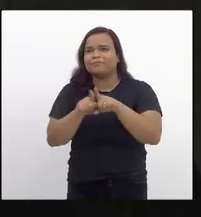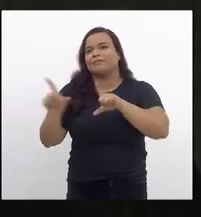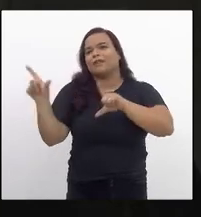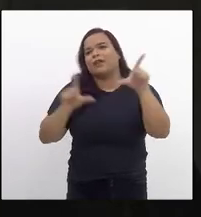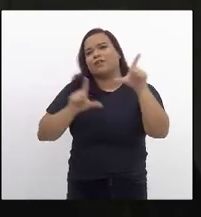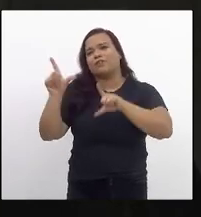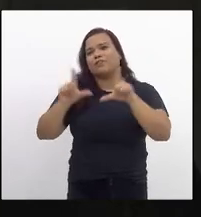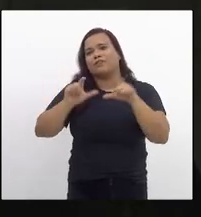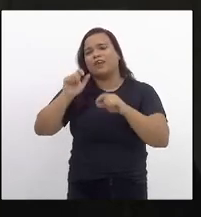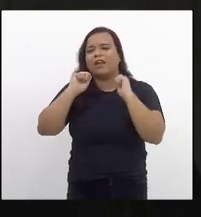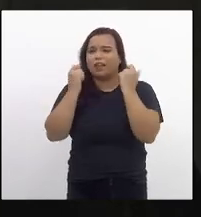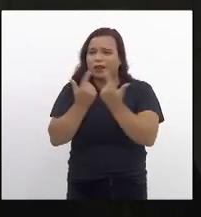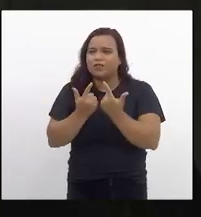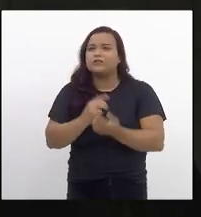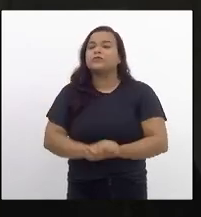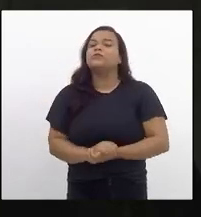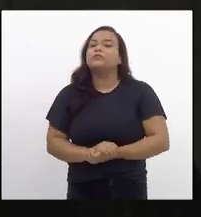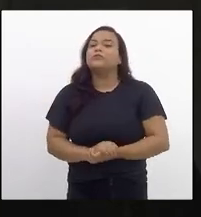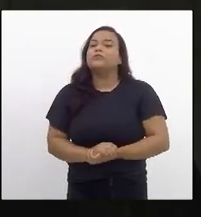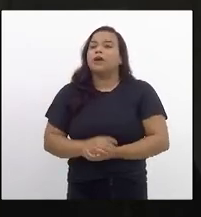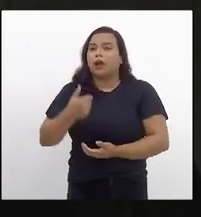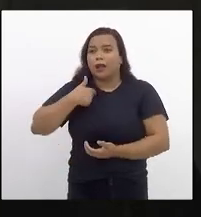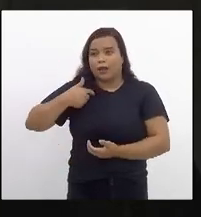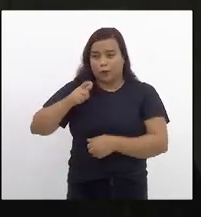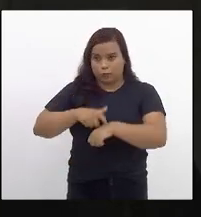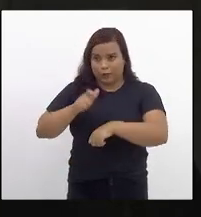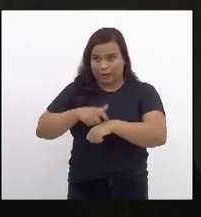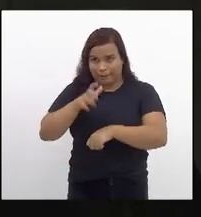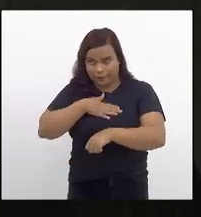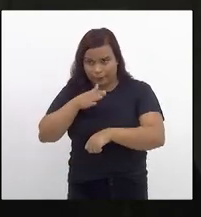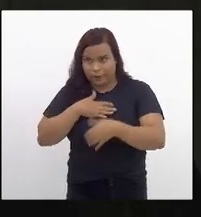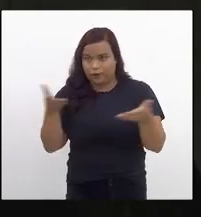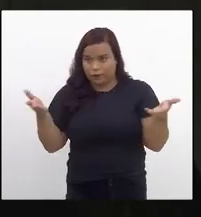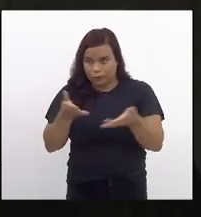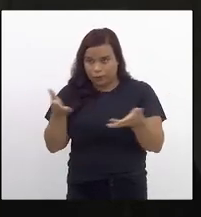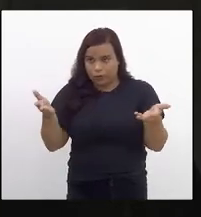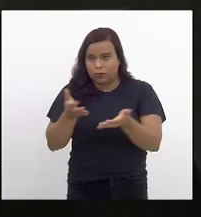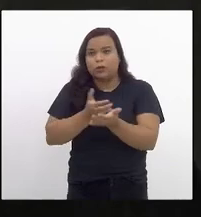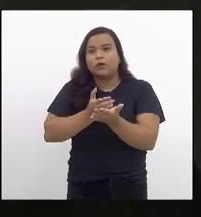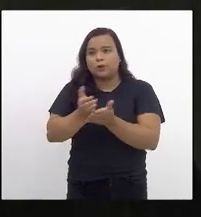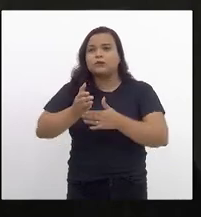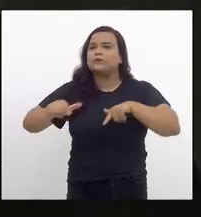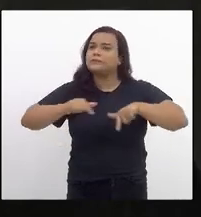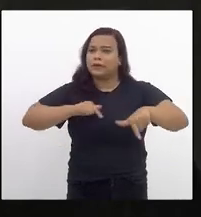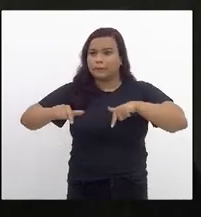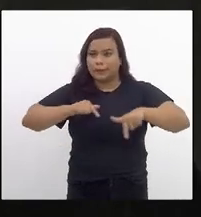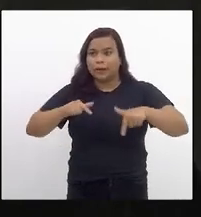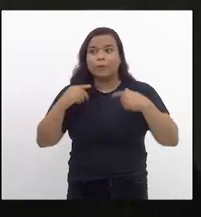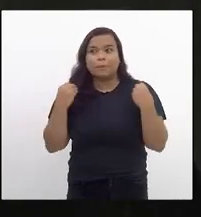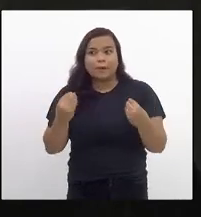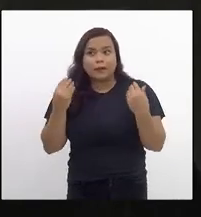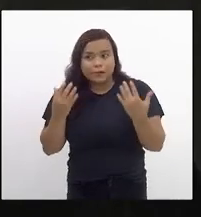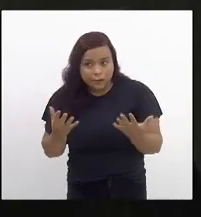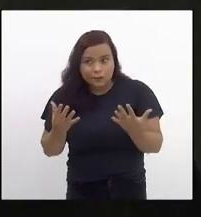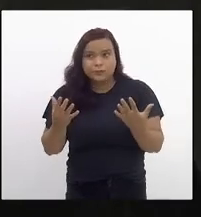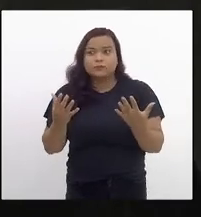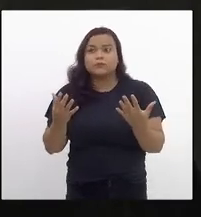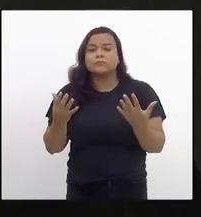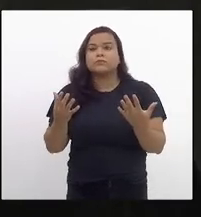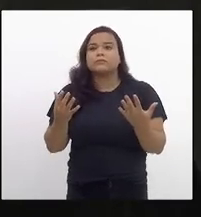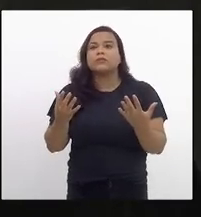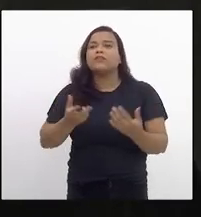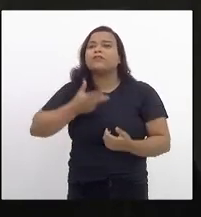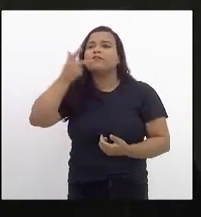alerj eu utilizo do meu tempo nesse expediente inicial para também fazer